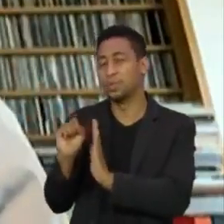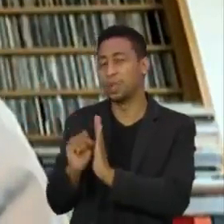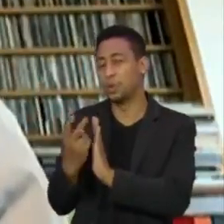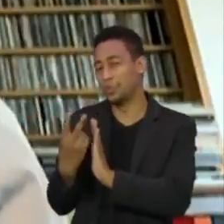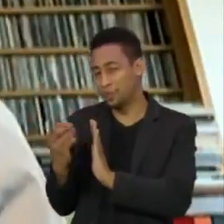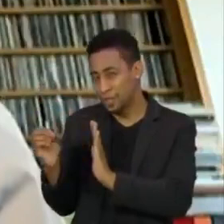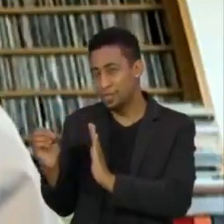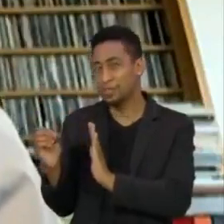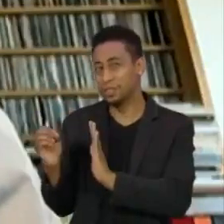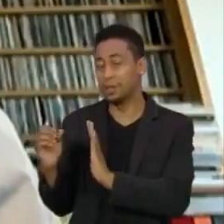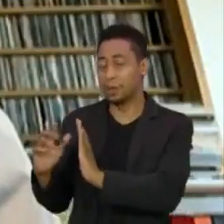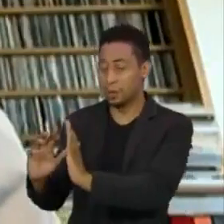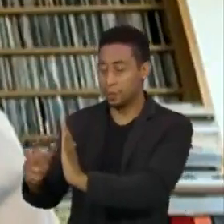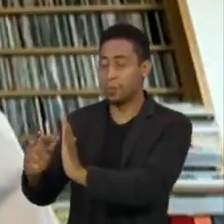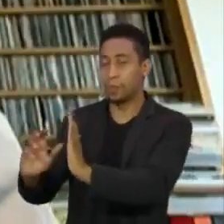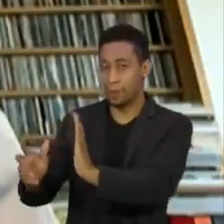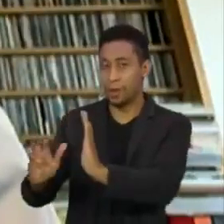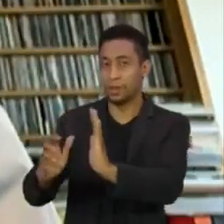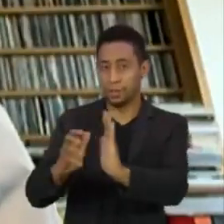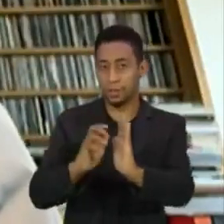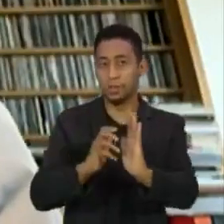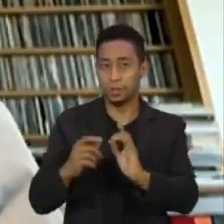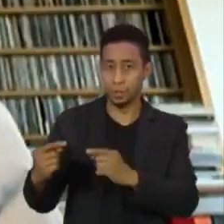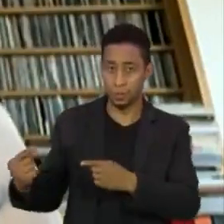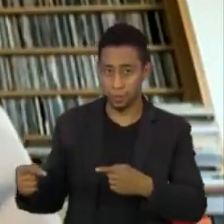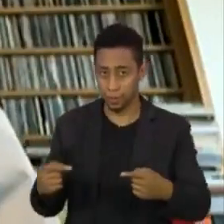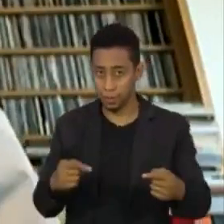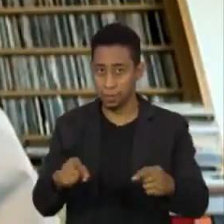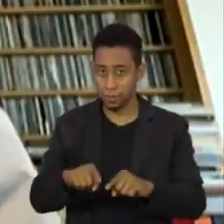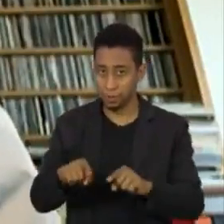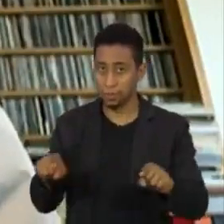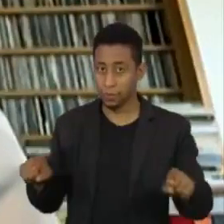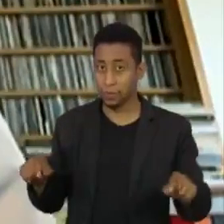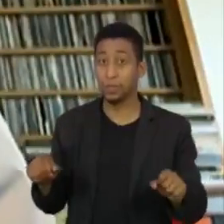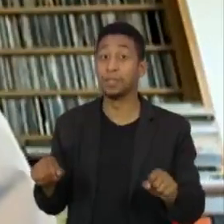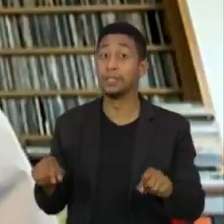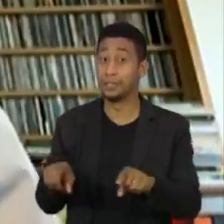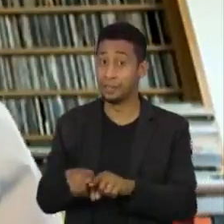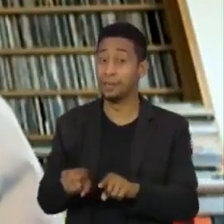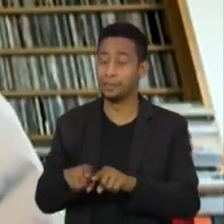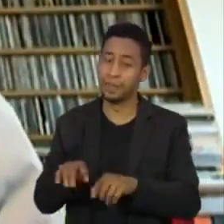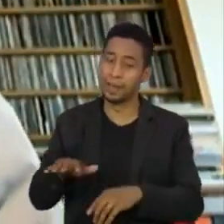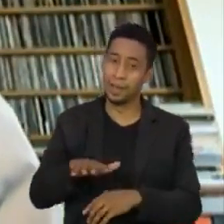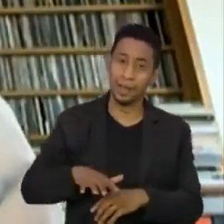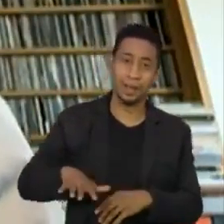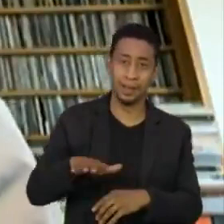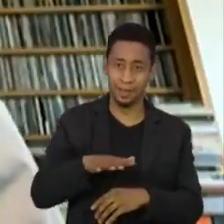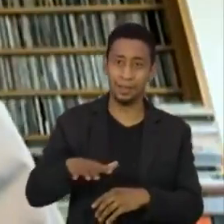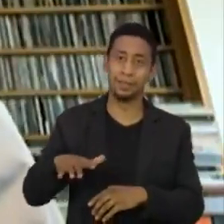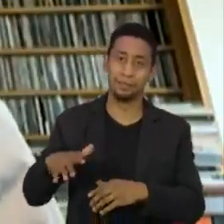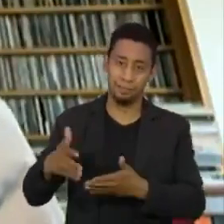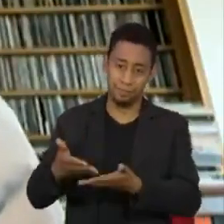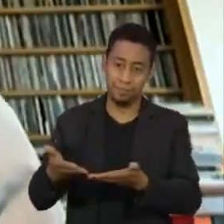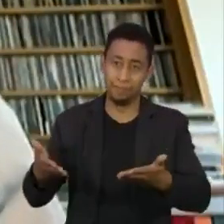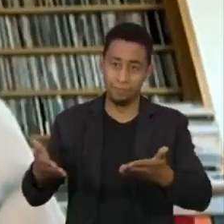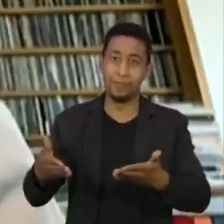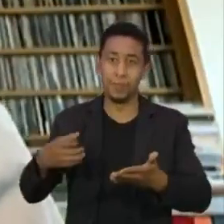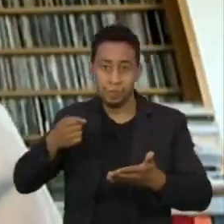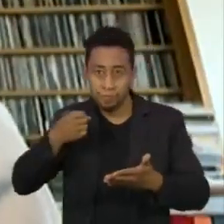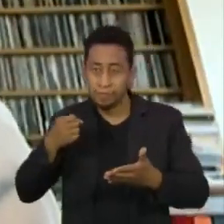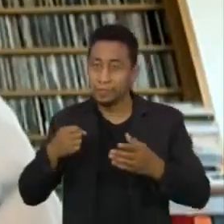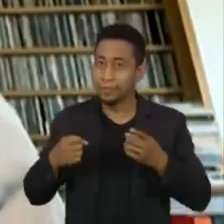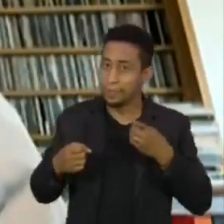especialmente os partidos políticos, né, e o sistema parlamentar, de dar conta de uma